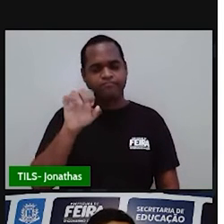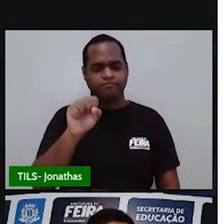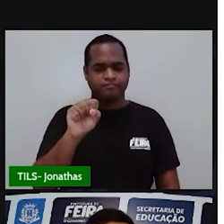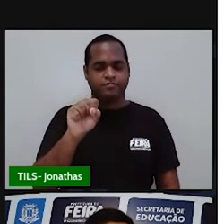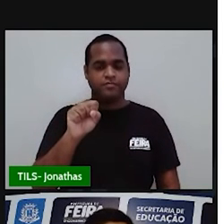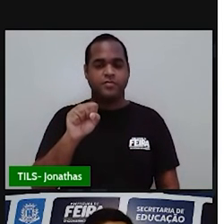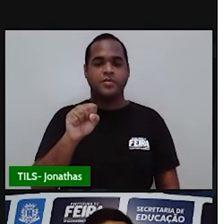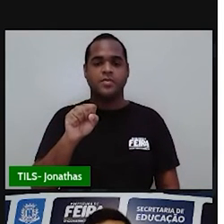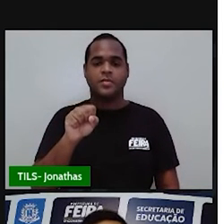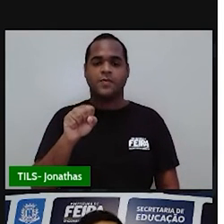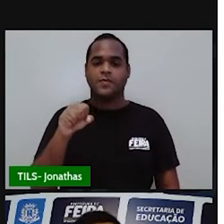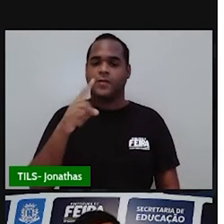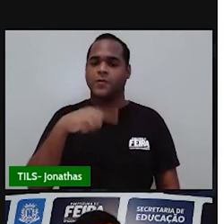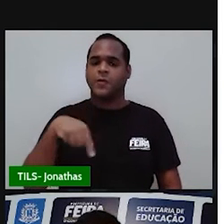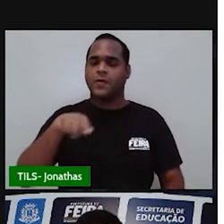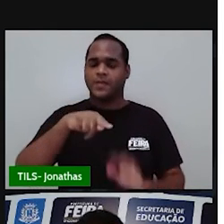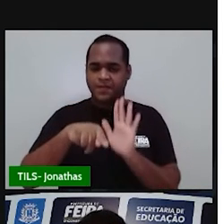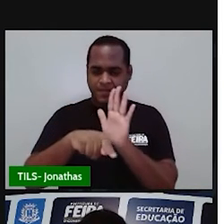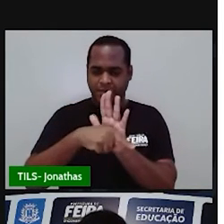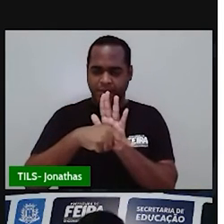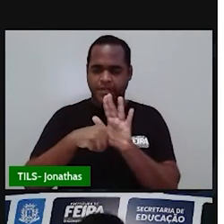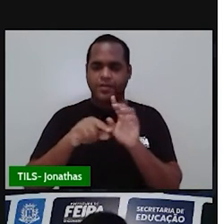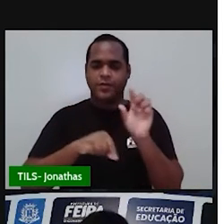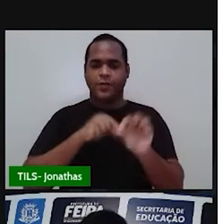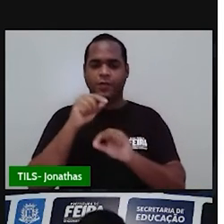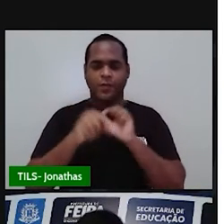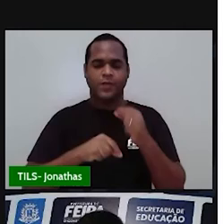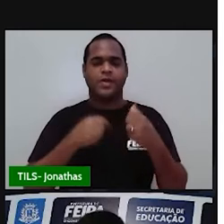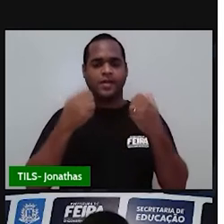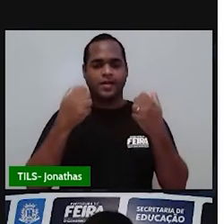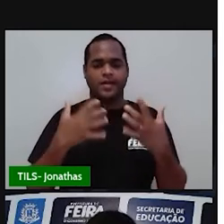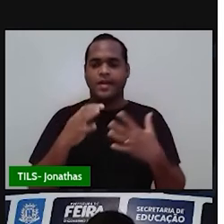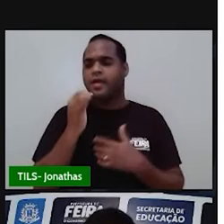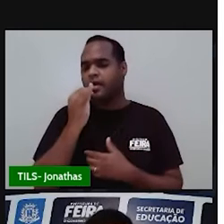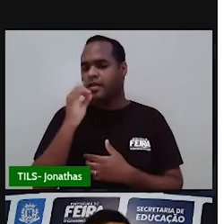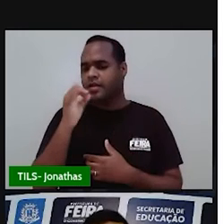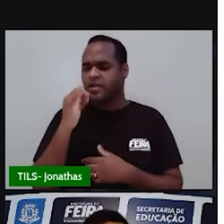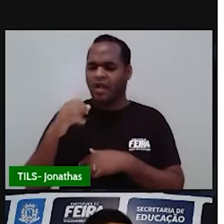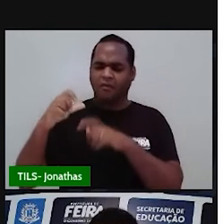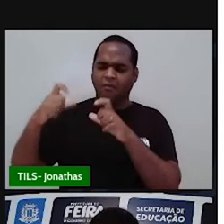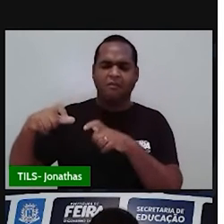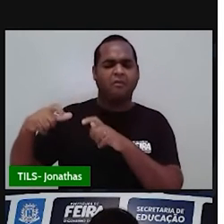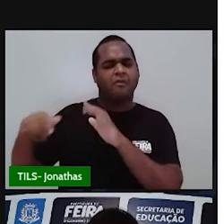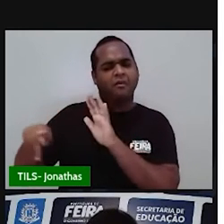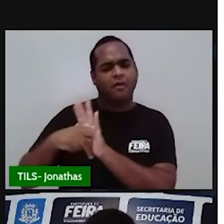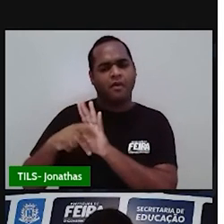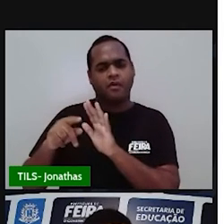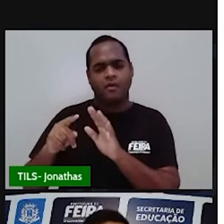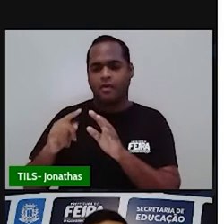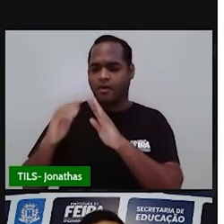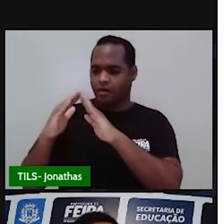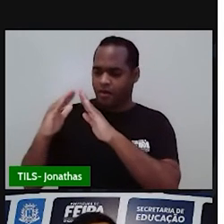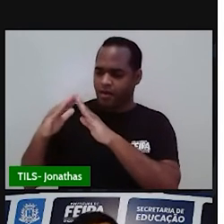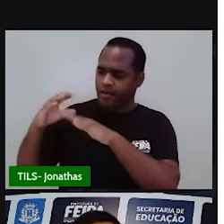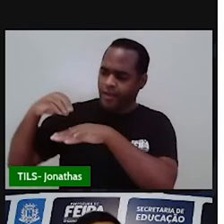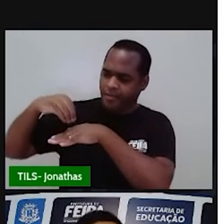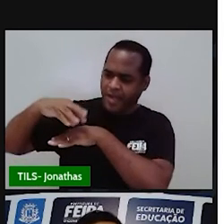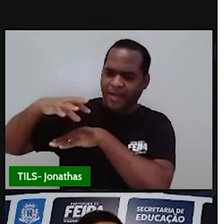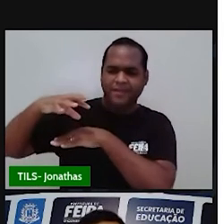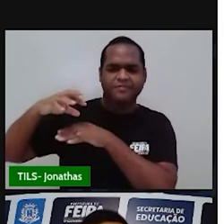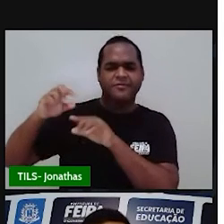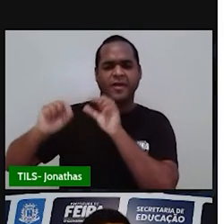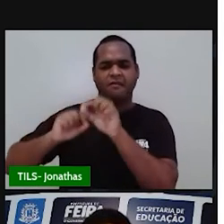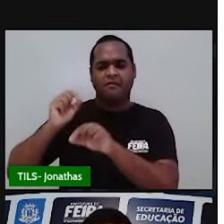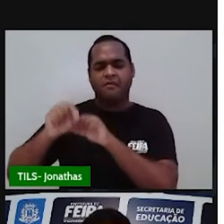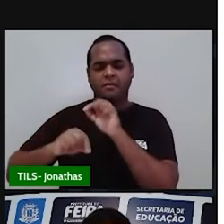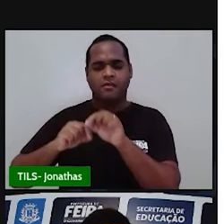saber de onde é, né, que vem essa energia elétrica para as nossas casas, quem é que fornece essa energia